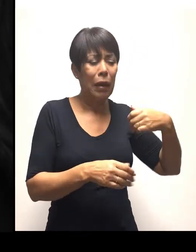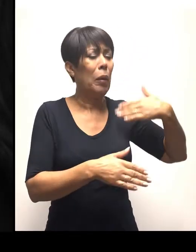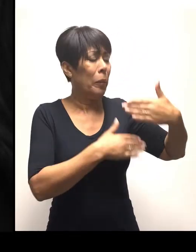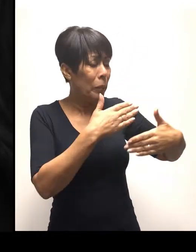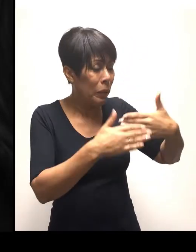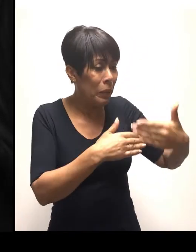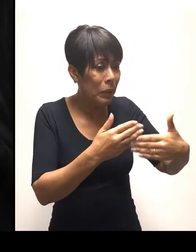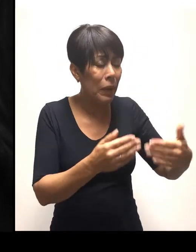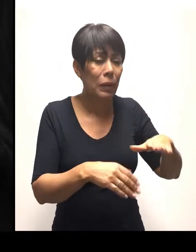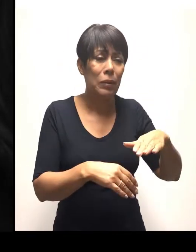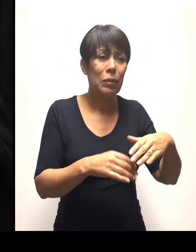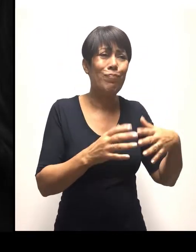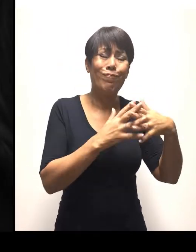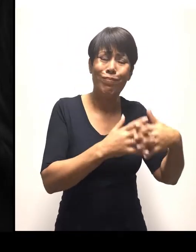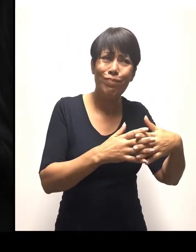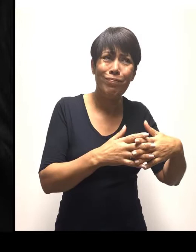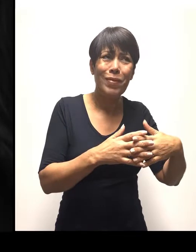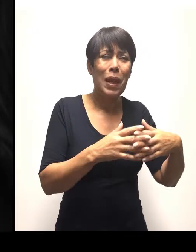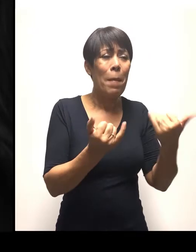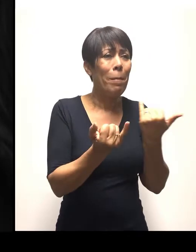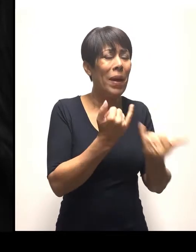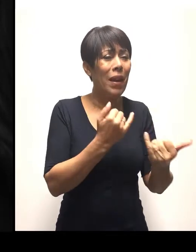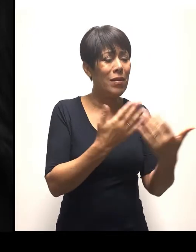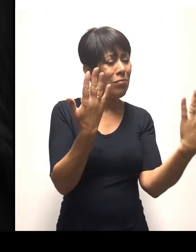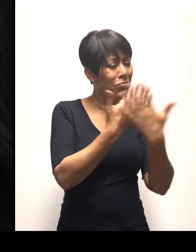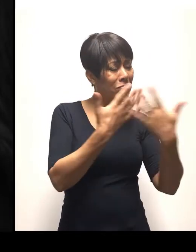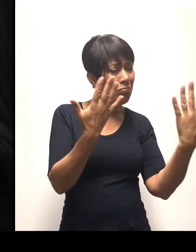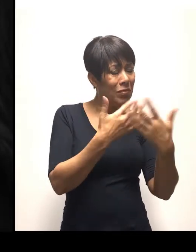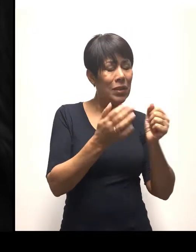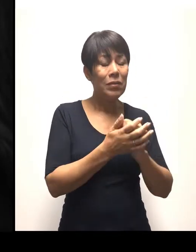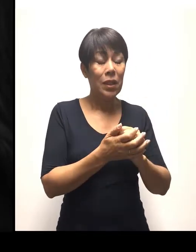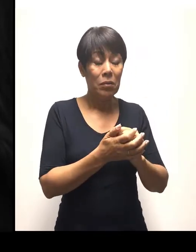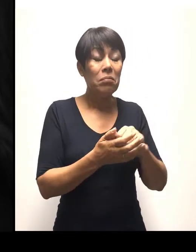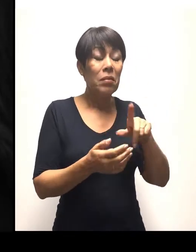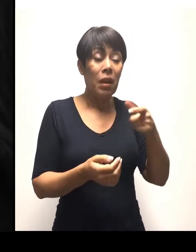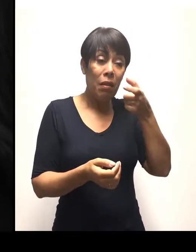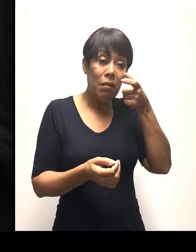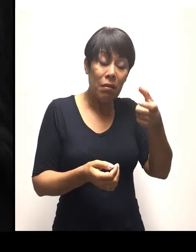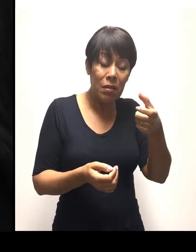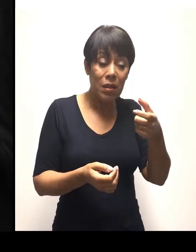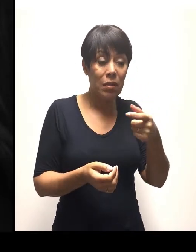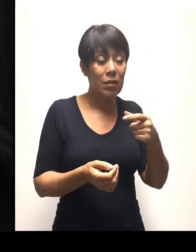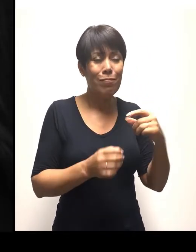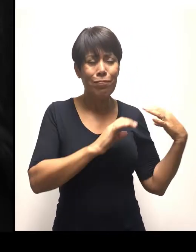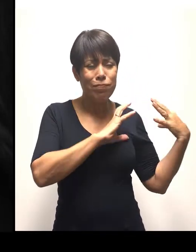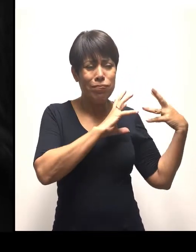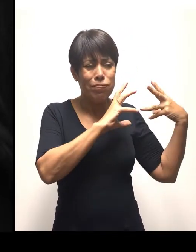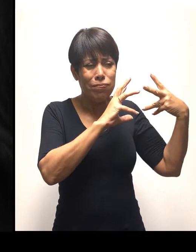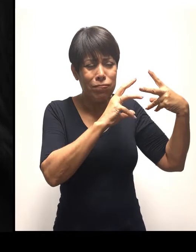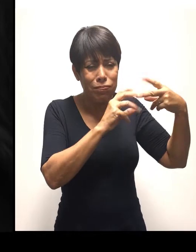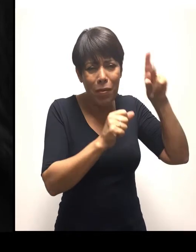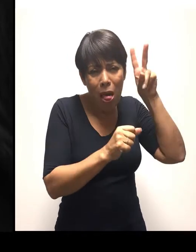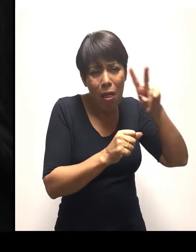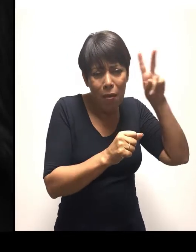processo de invisibilidade. Então eu acho muito interessante que a gente pudesse realmente